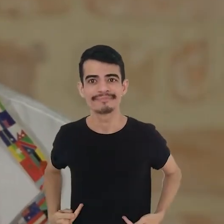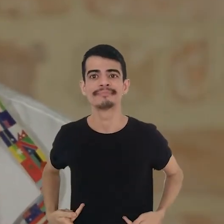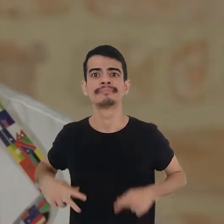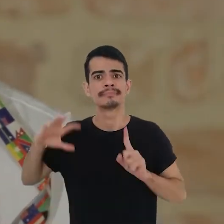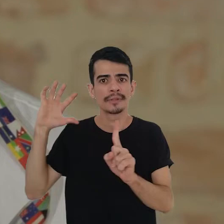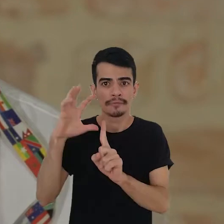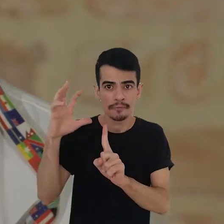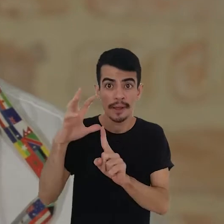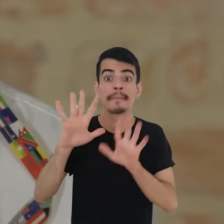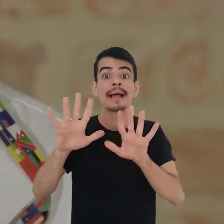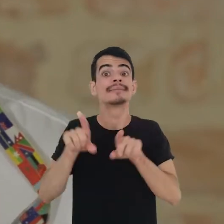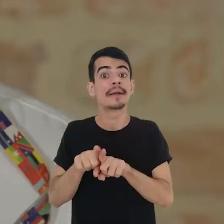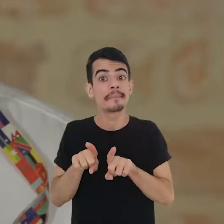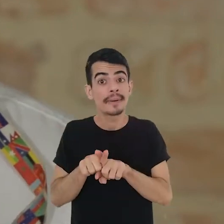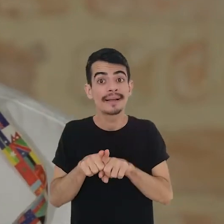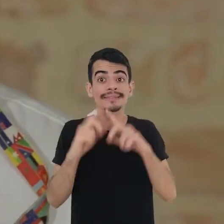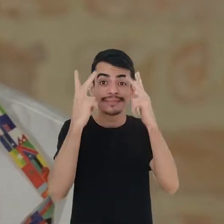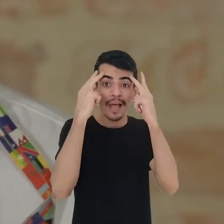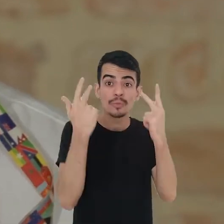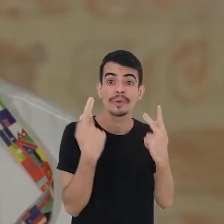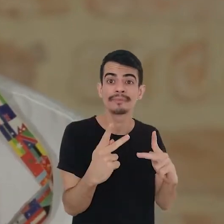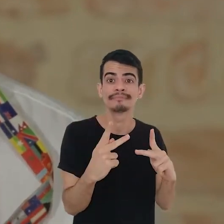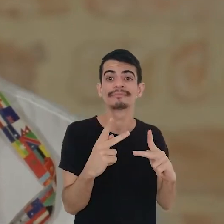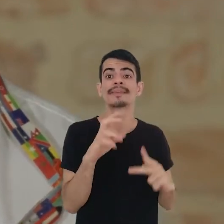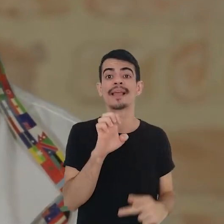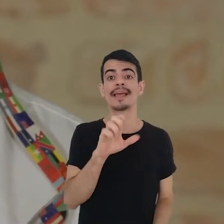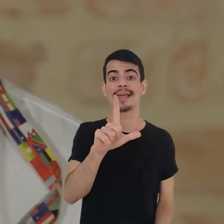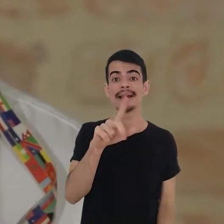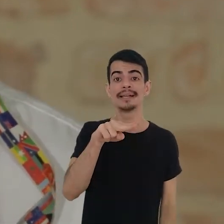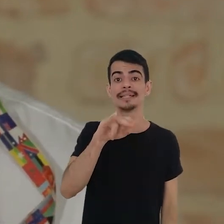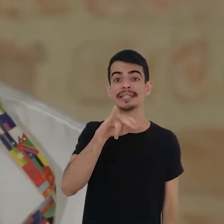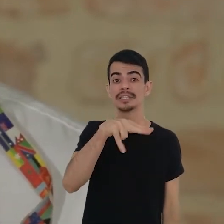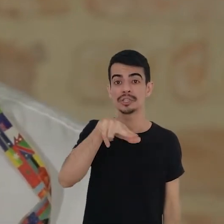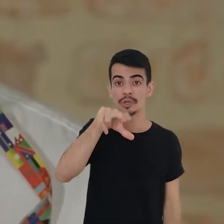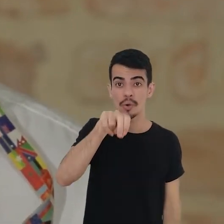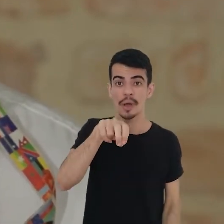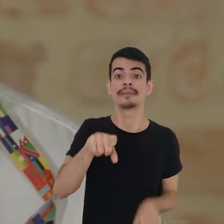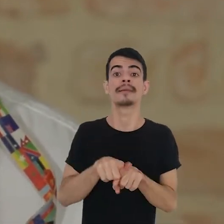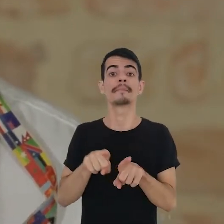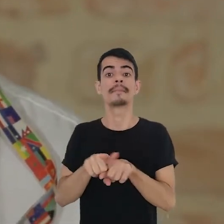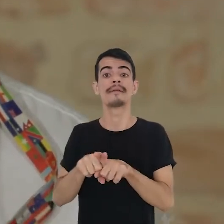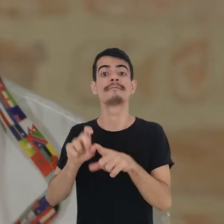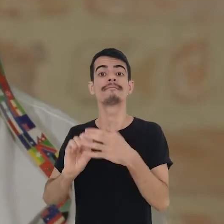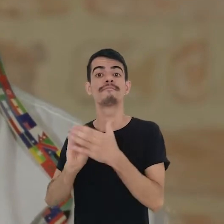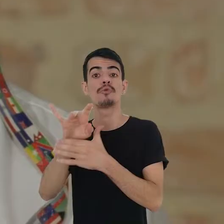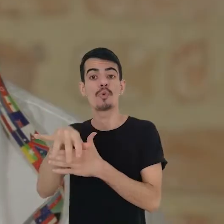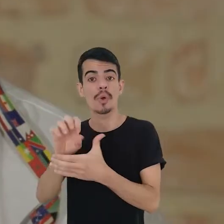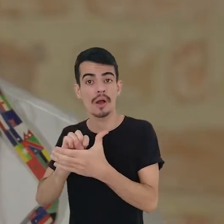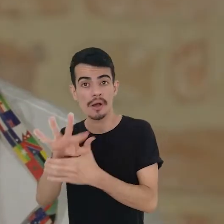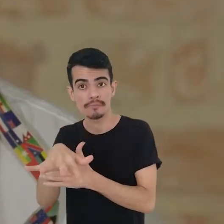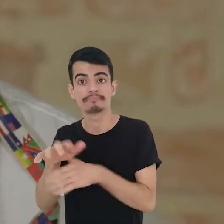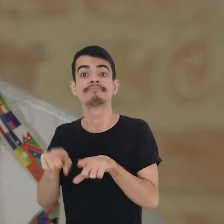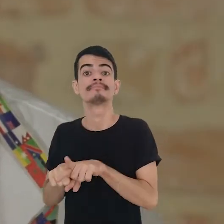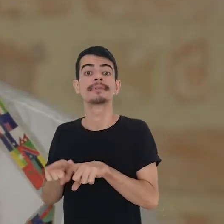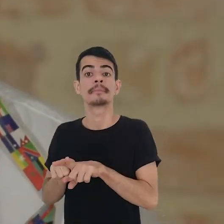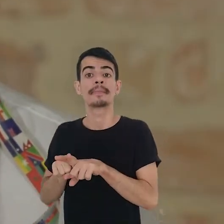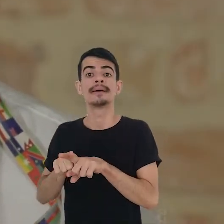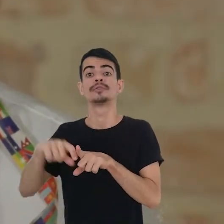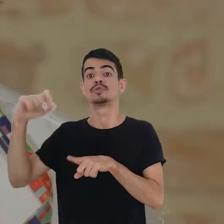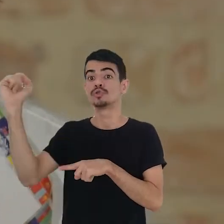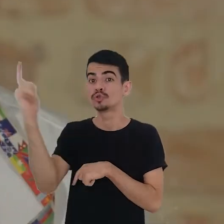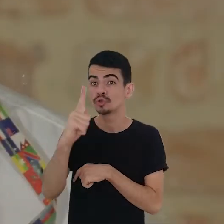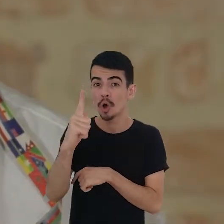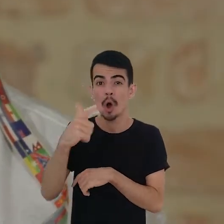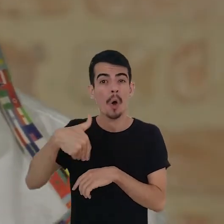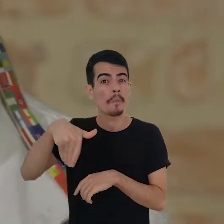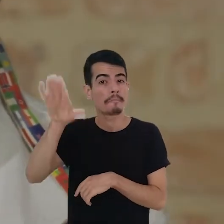nós temos um El Niño mais ativo, nós temos um vulcanismo mais ativo, nós temos uma atividade solar